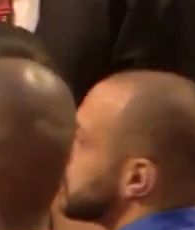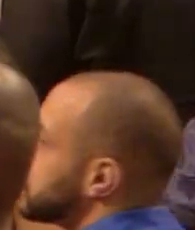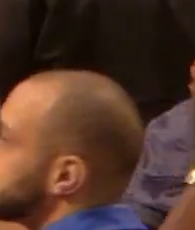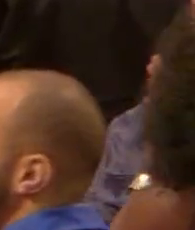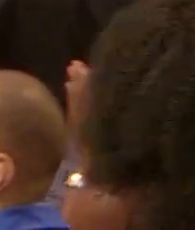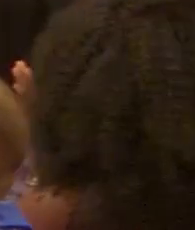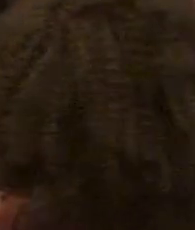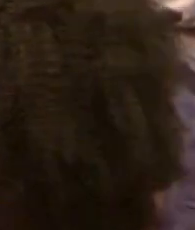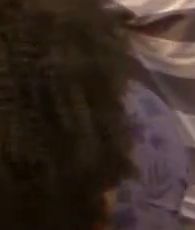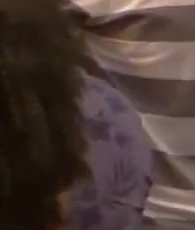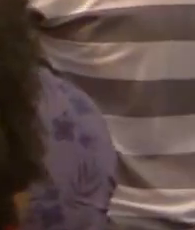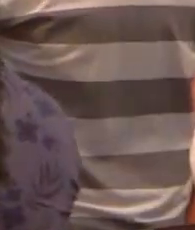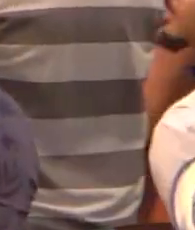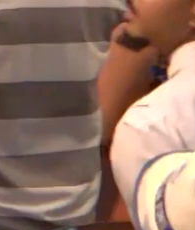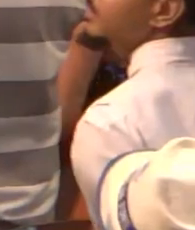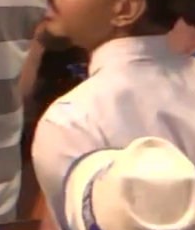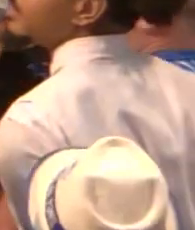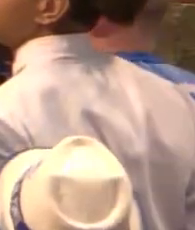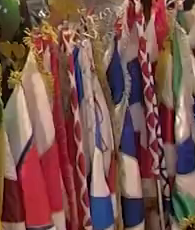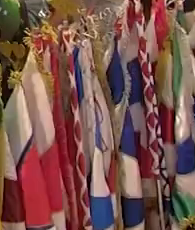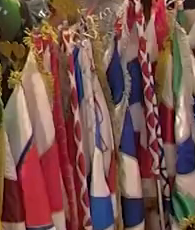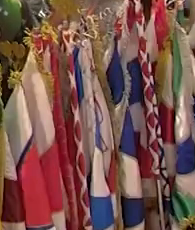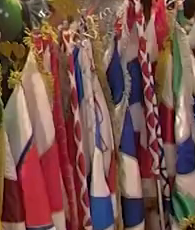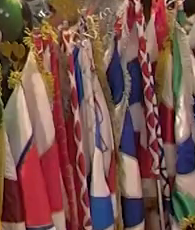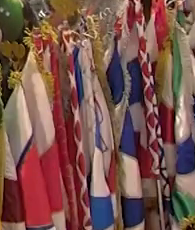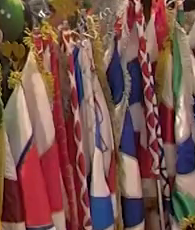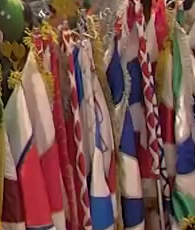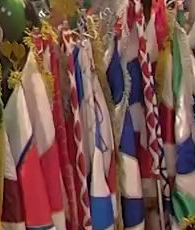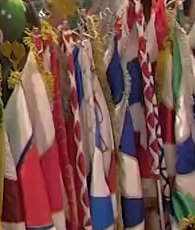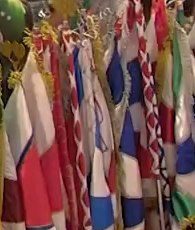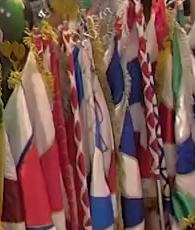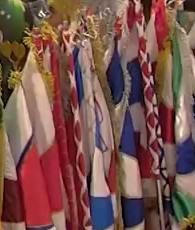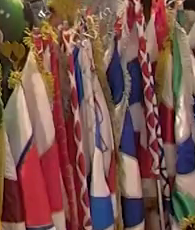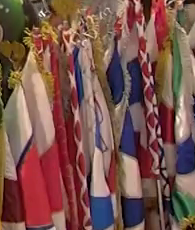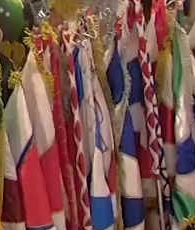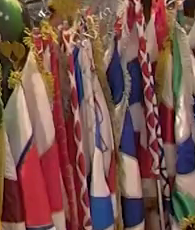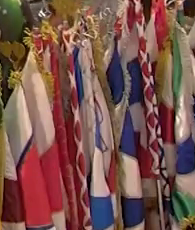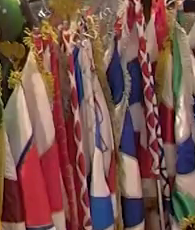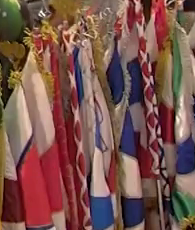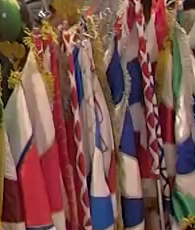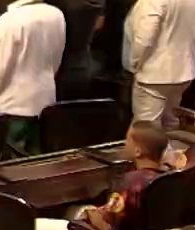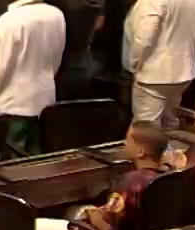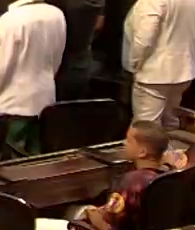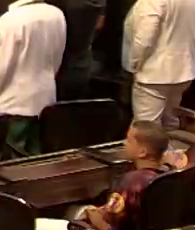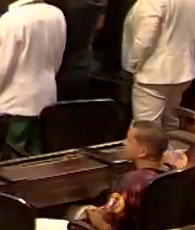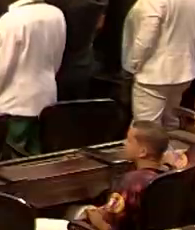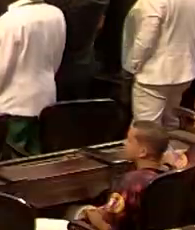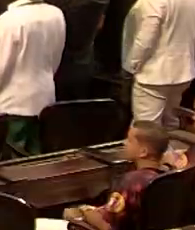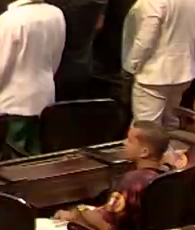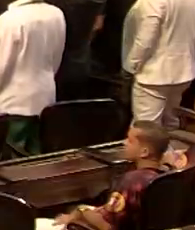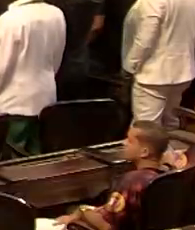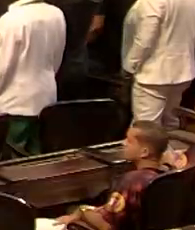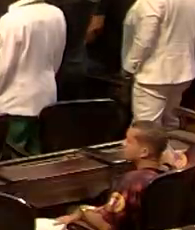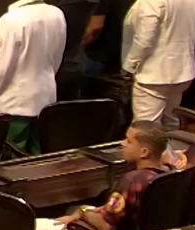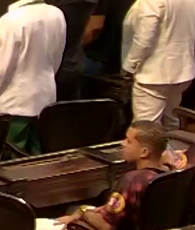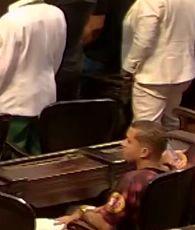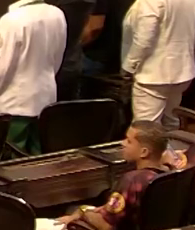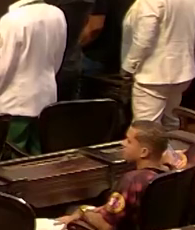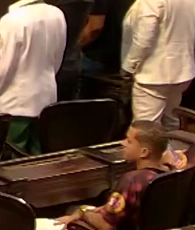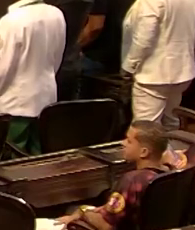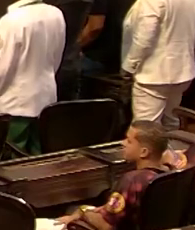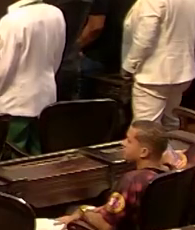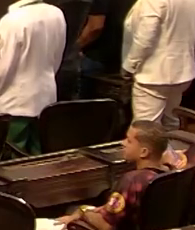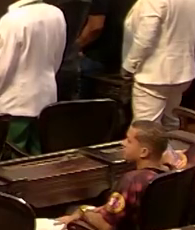no Mati. No Rio, de samba de batucadas, de malandros de mulatas, de gemendo